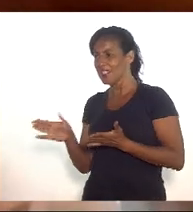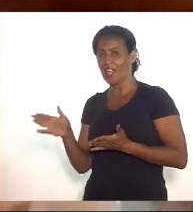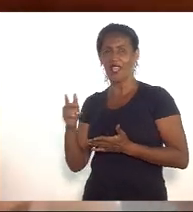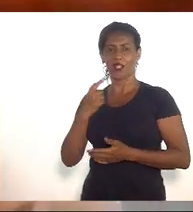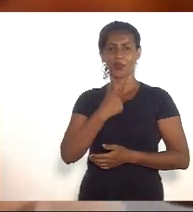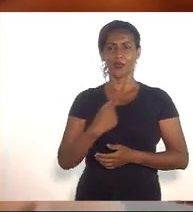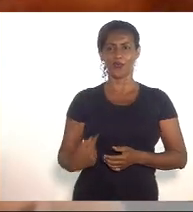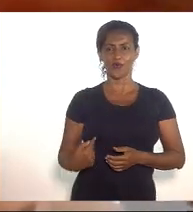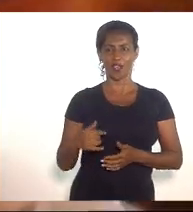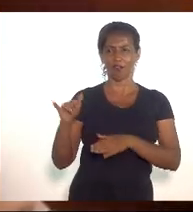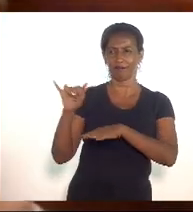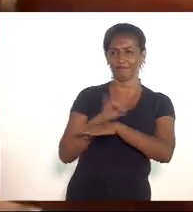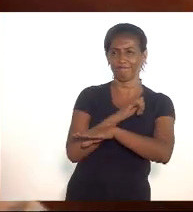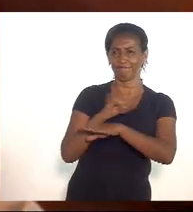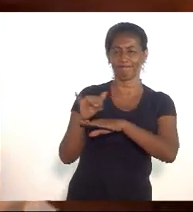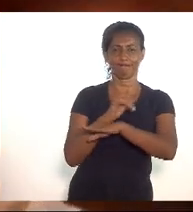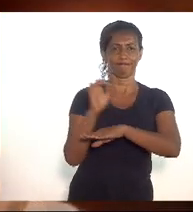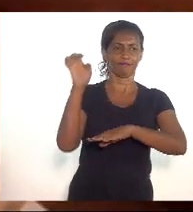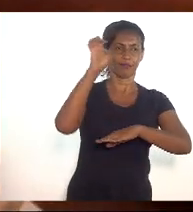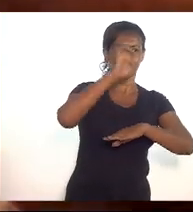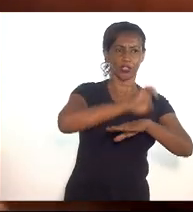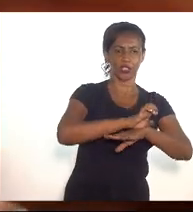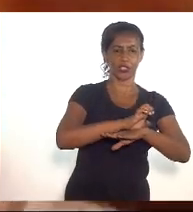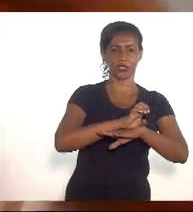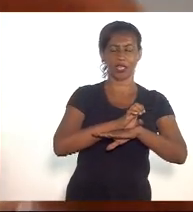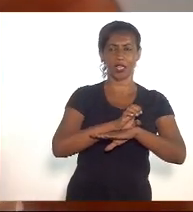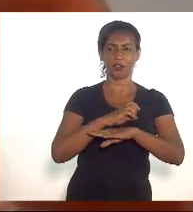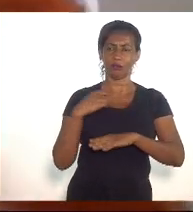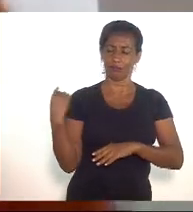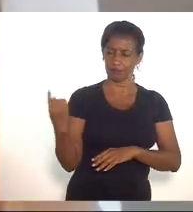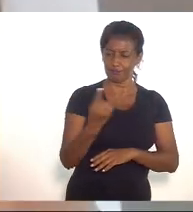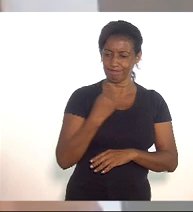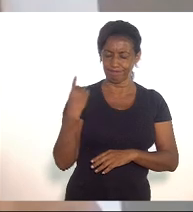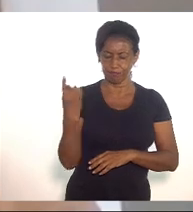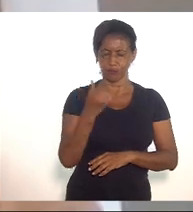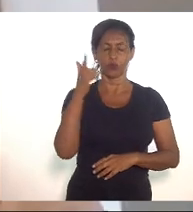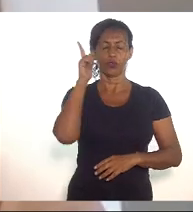extremamente estratégico e de Estado, a gente consegue manter